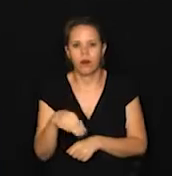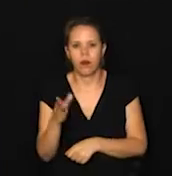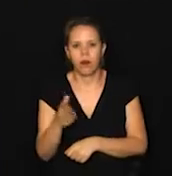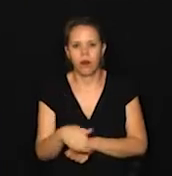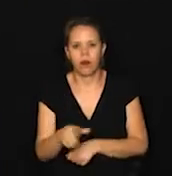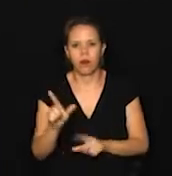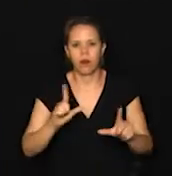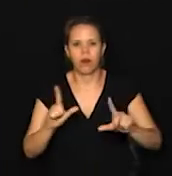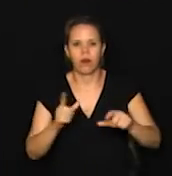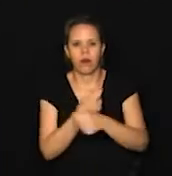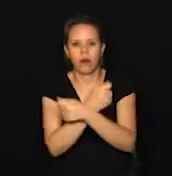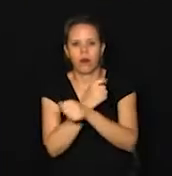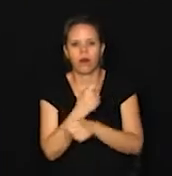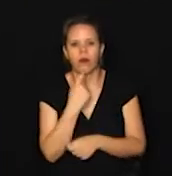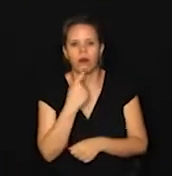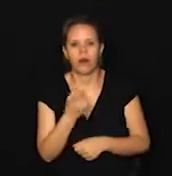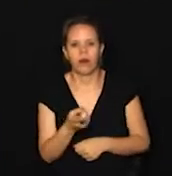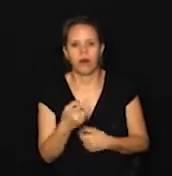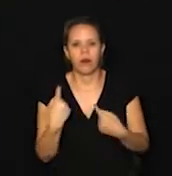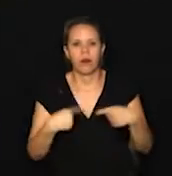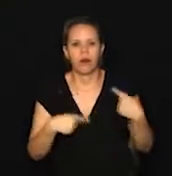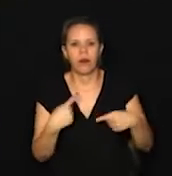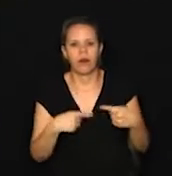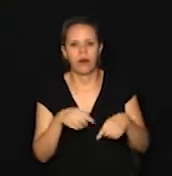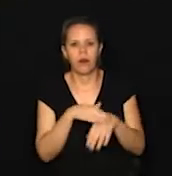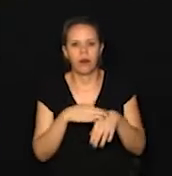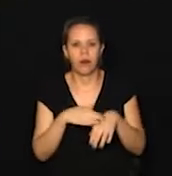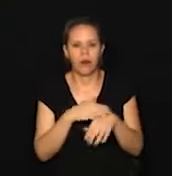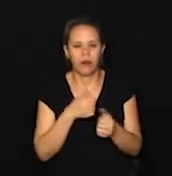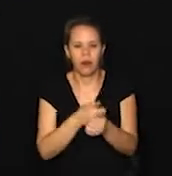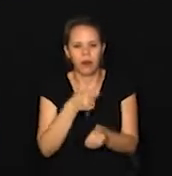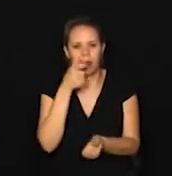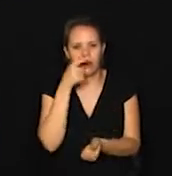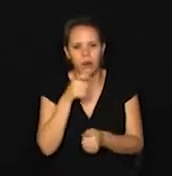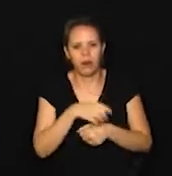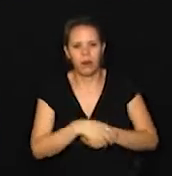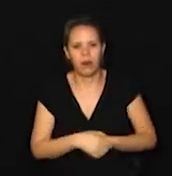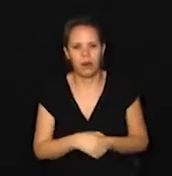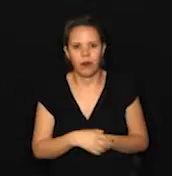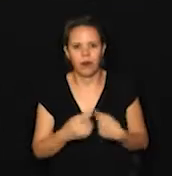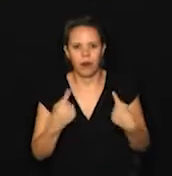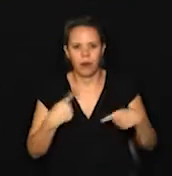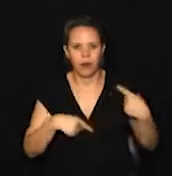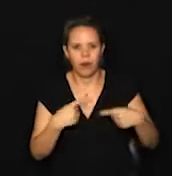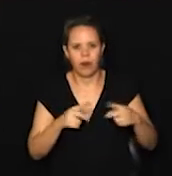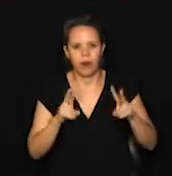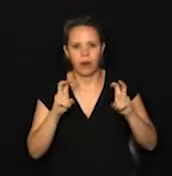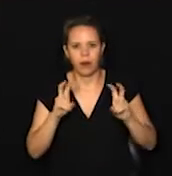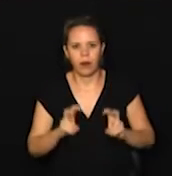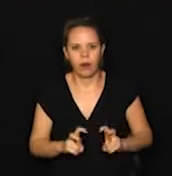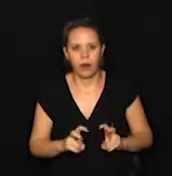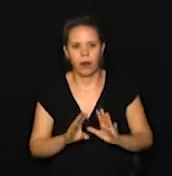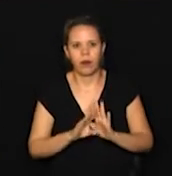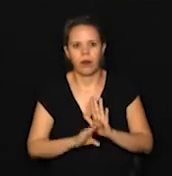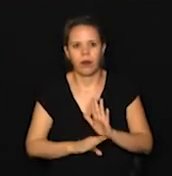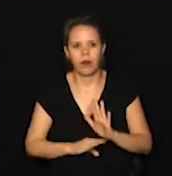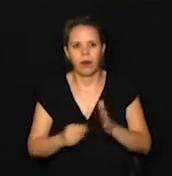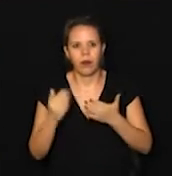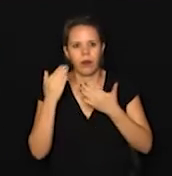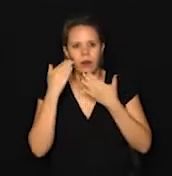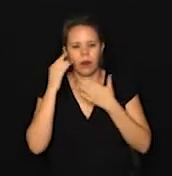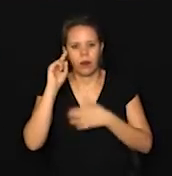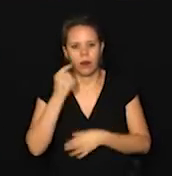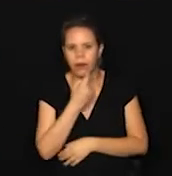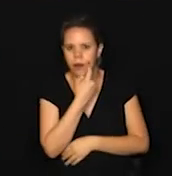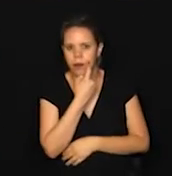youtube.com/TV PUC Campinas. Aí você vai acompanhar a discussão sobre esses temas. Muito obrigado,